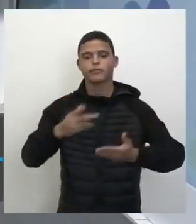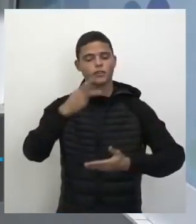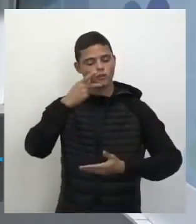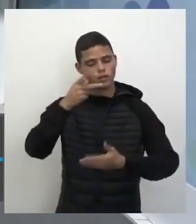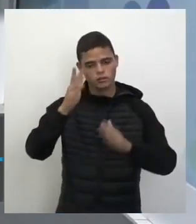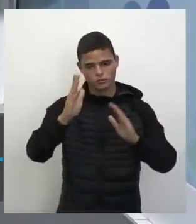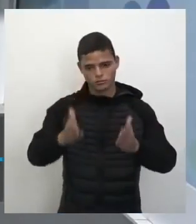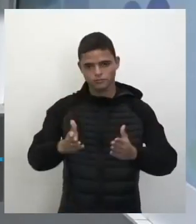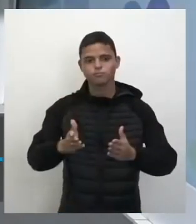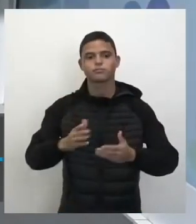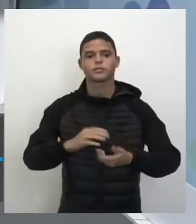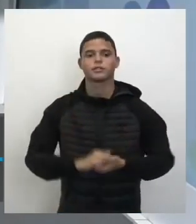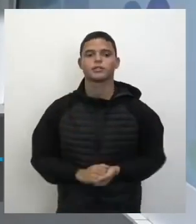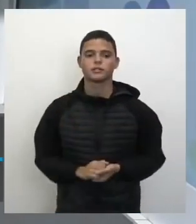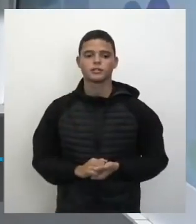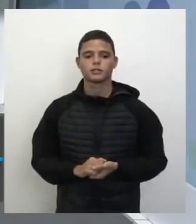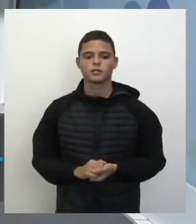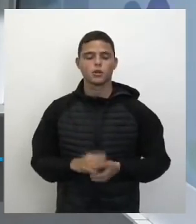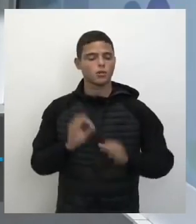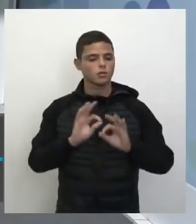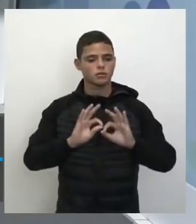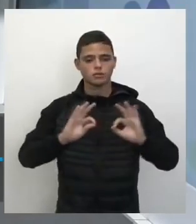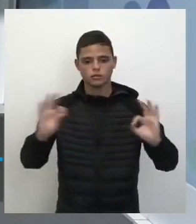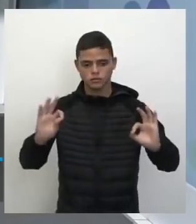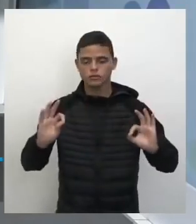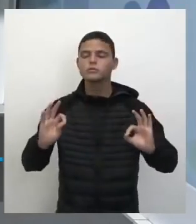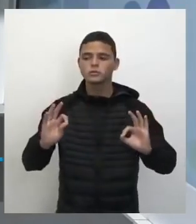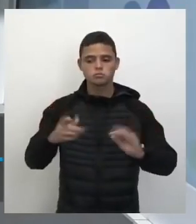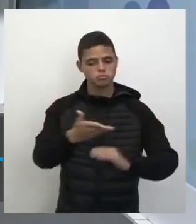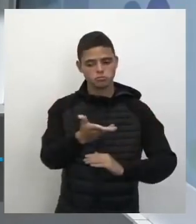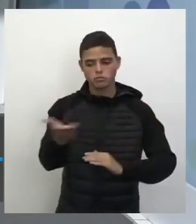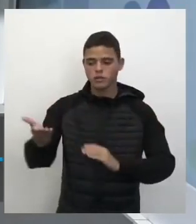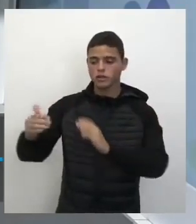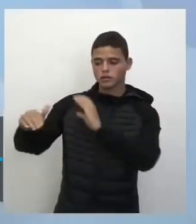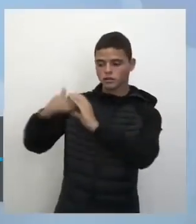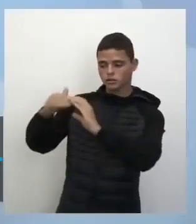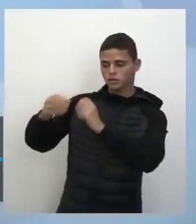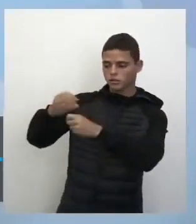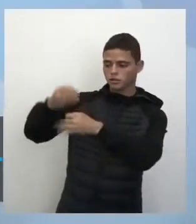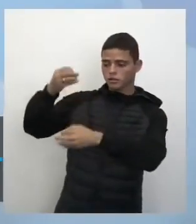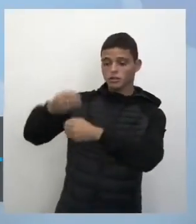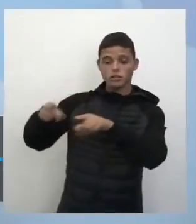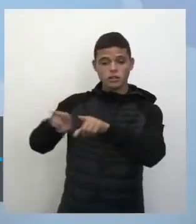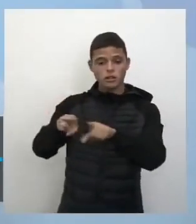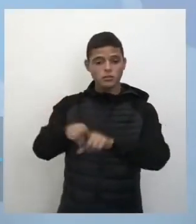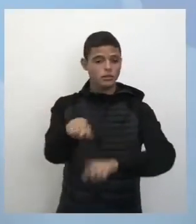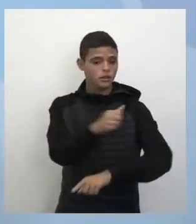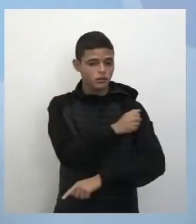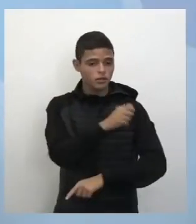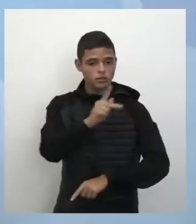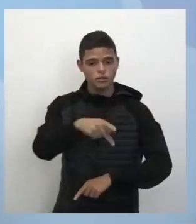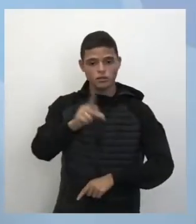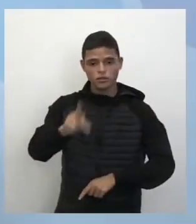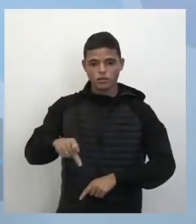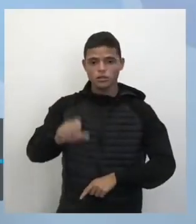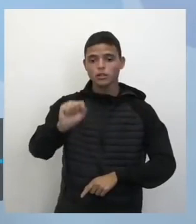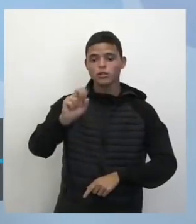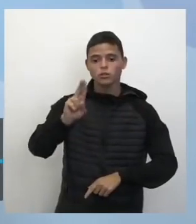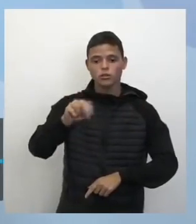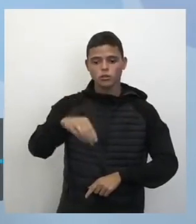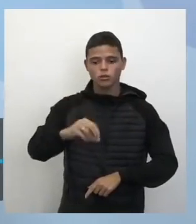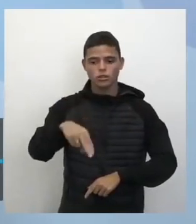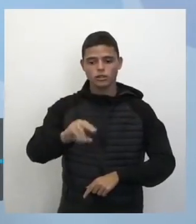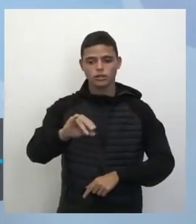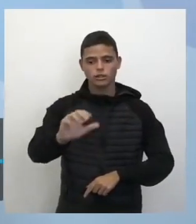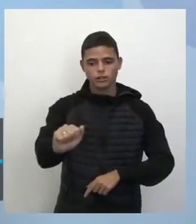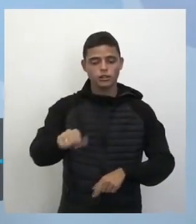Então, lindos. ótimo. Eles estão falando o seguinte, também os alunos da professora Sônia, o Pedro, no